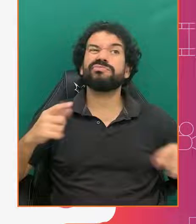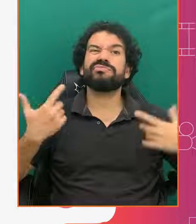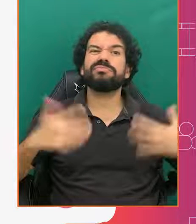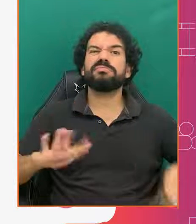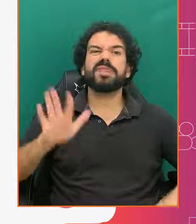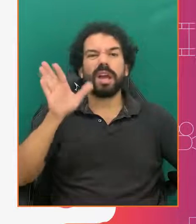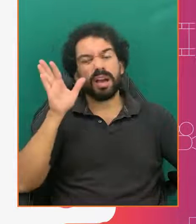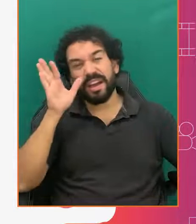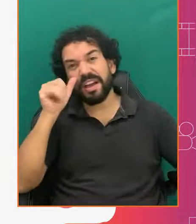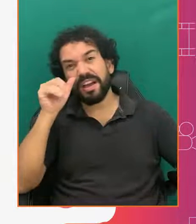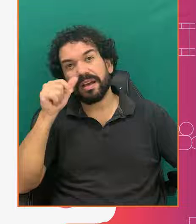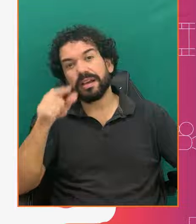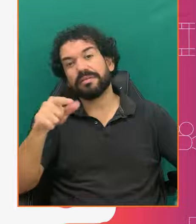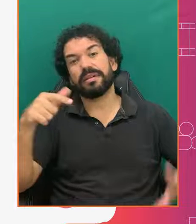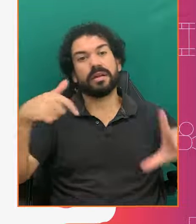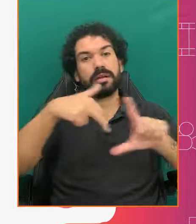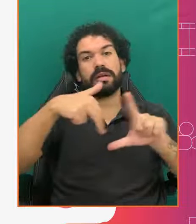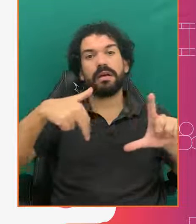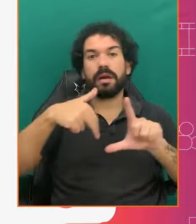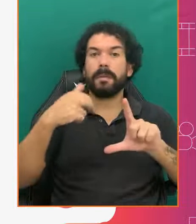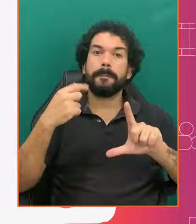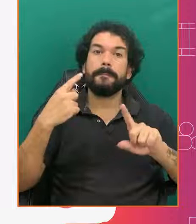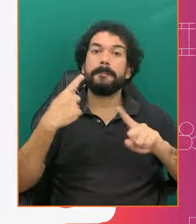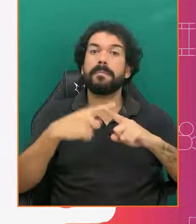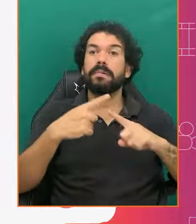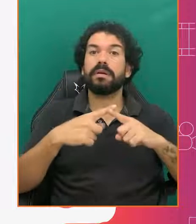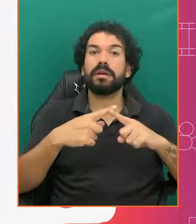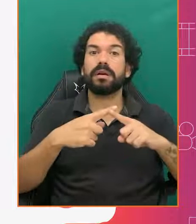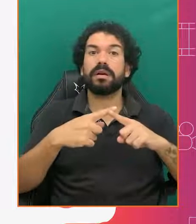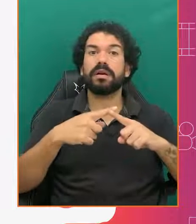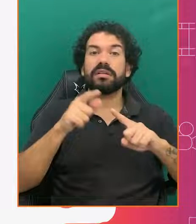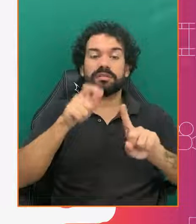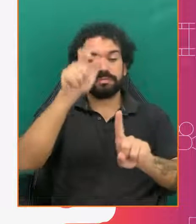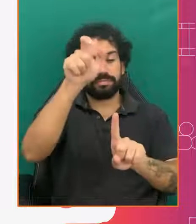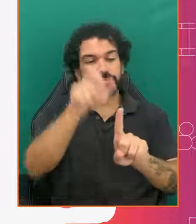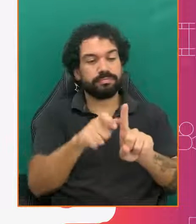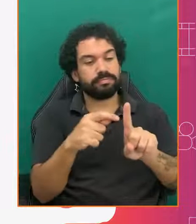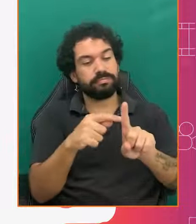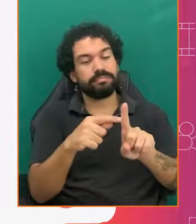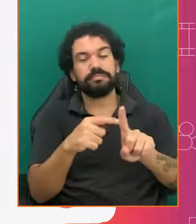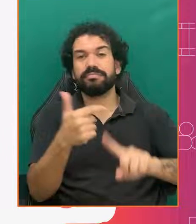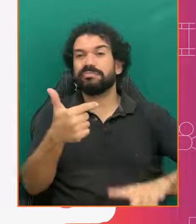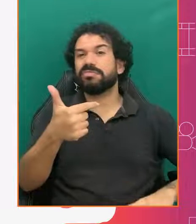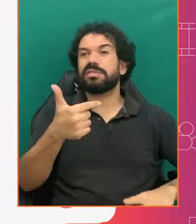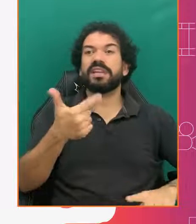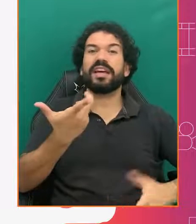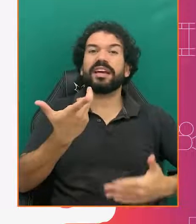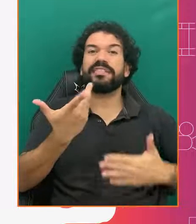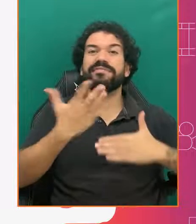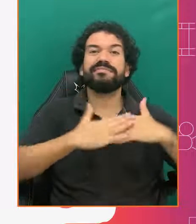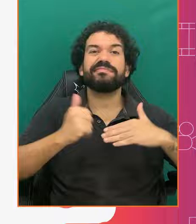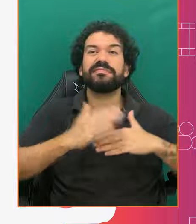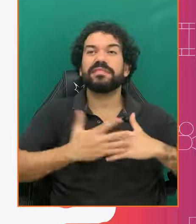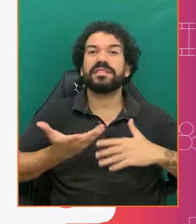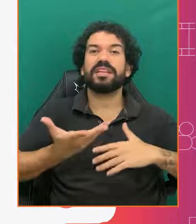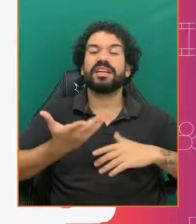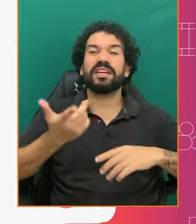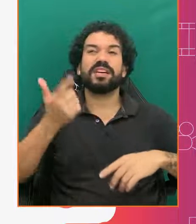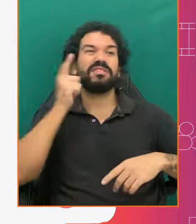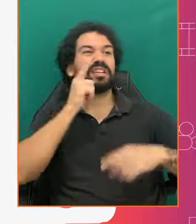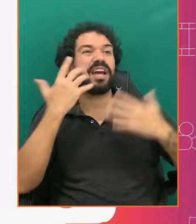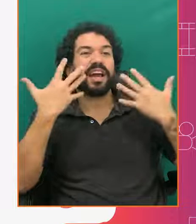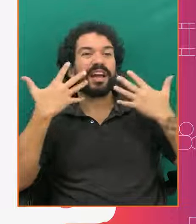querer assistir a sua animação porque o seu personagem não tem carisma, não